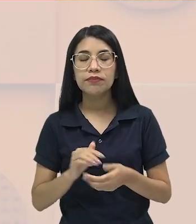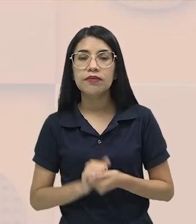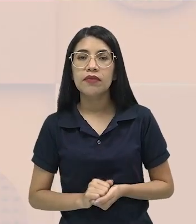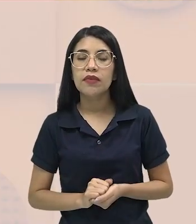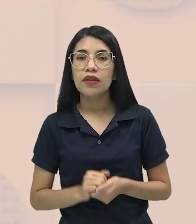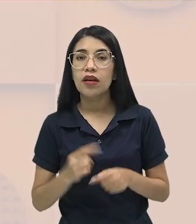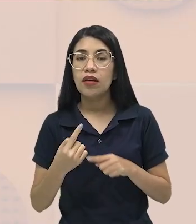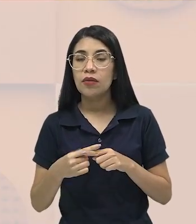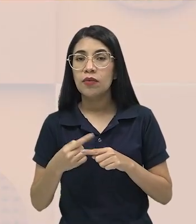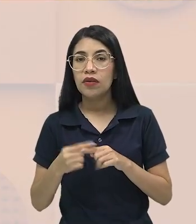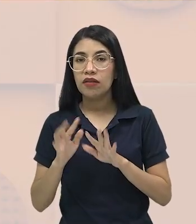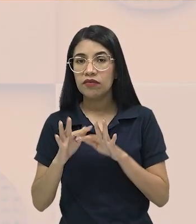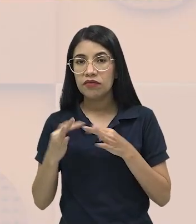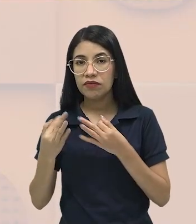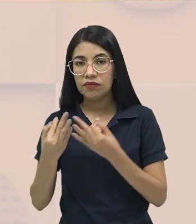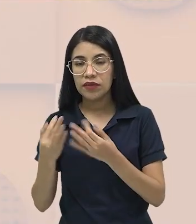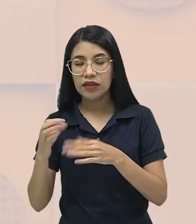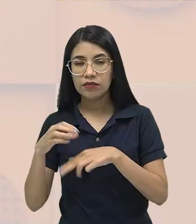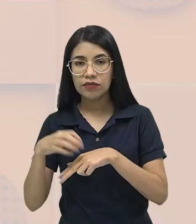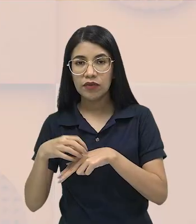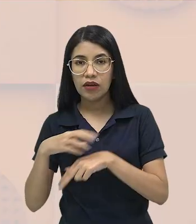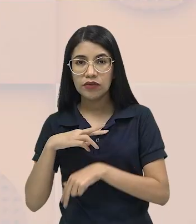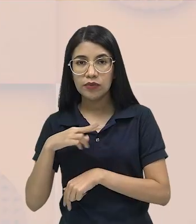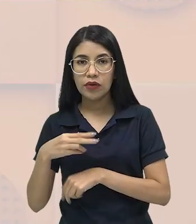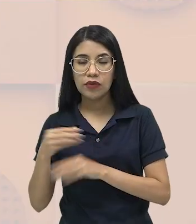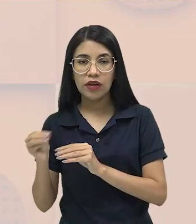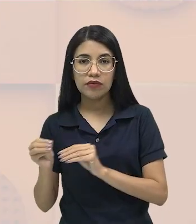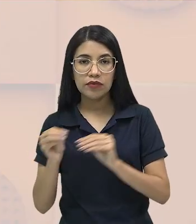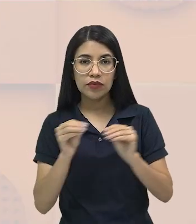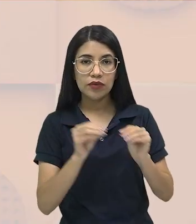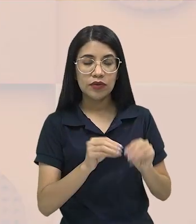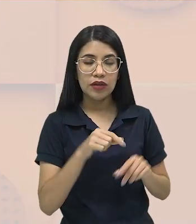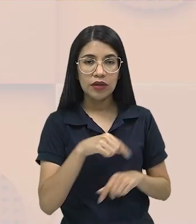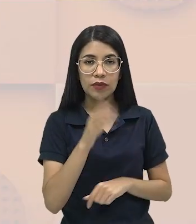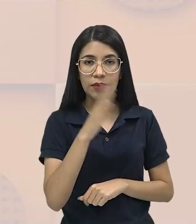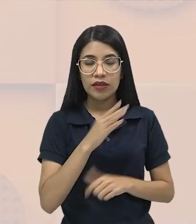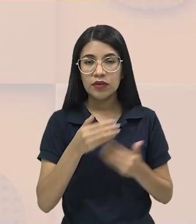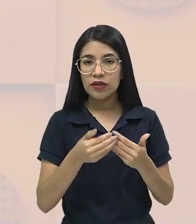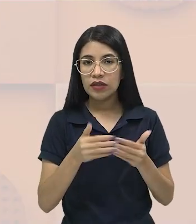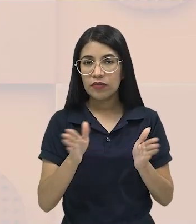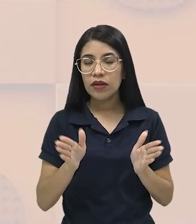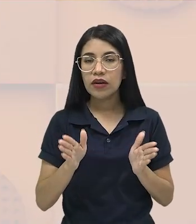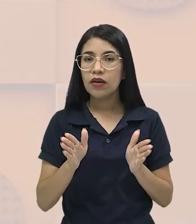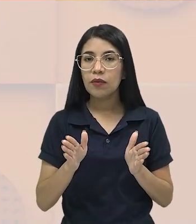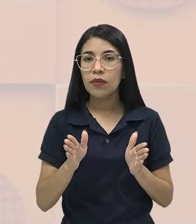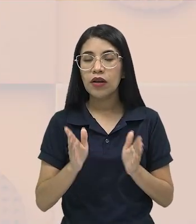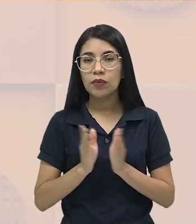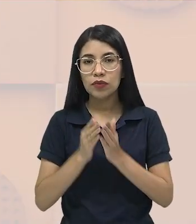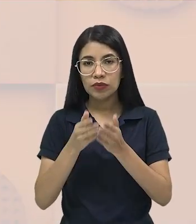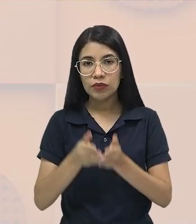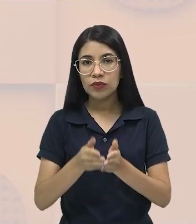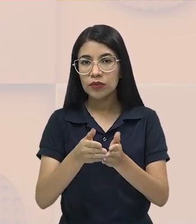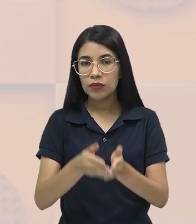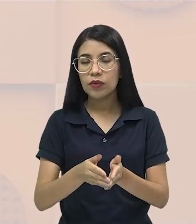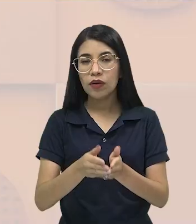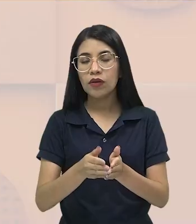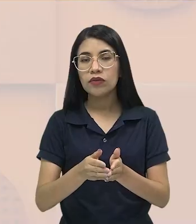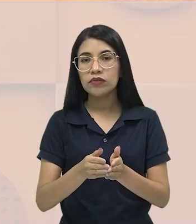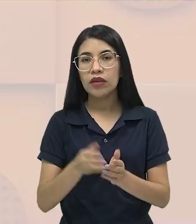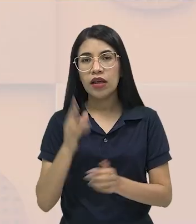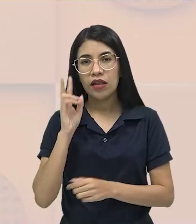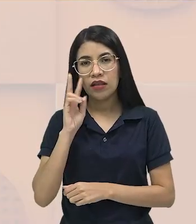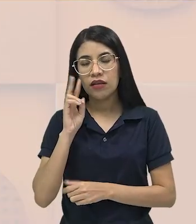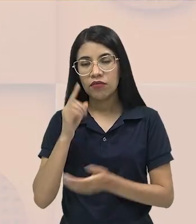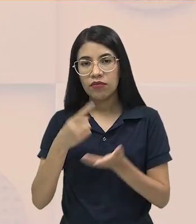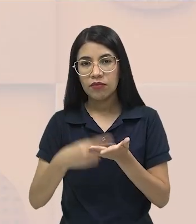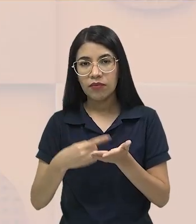a família real portuguesa abriu os portos do Brasil para navegação estrangeira. Lembra do Pacto